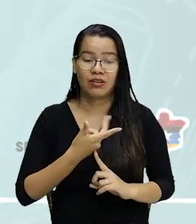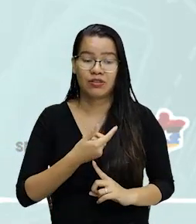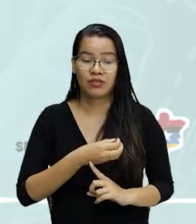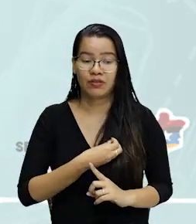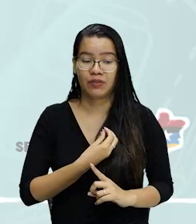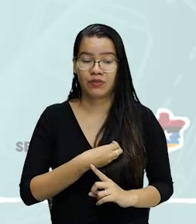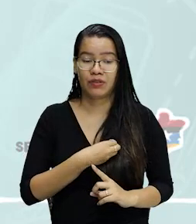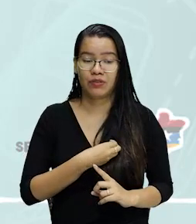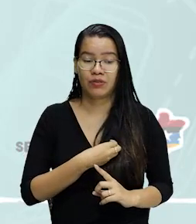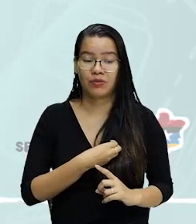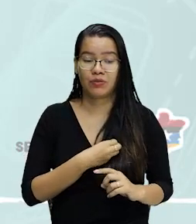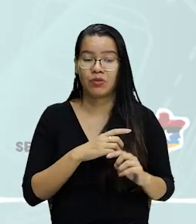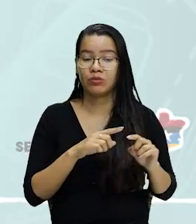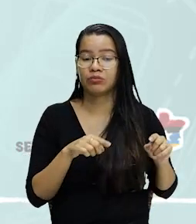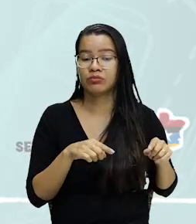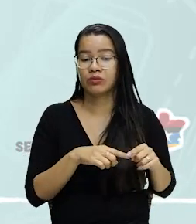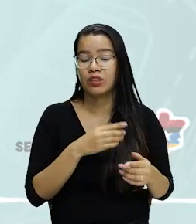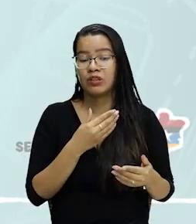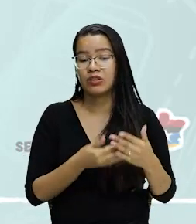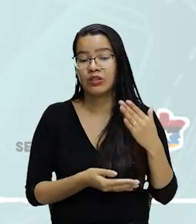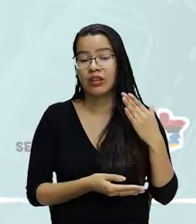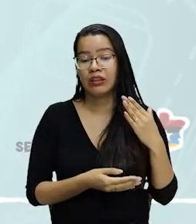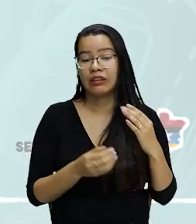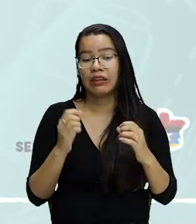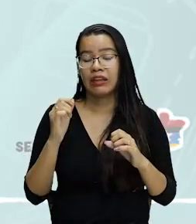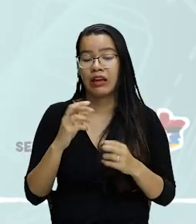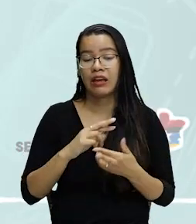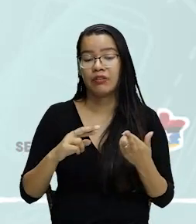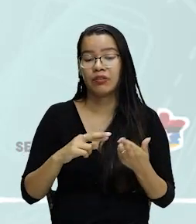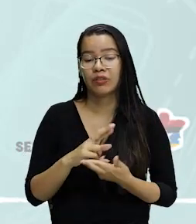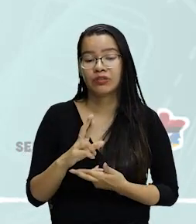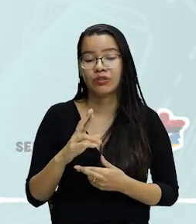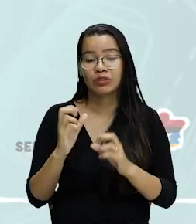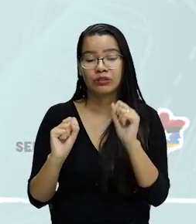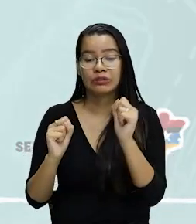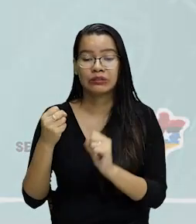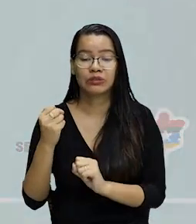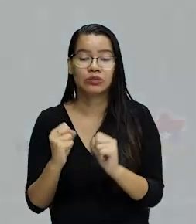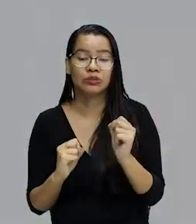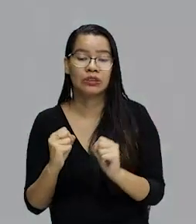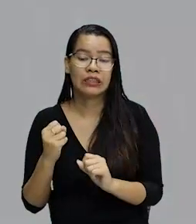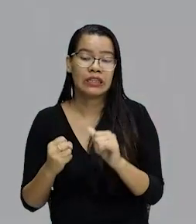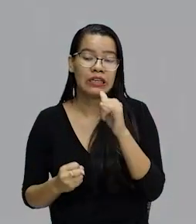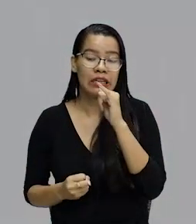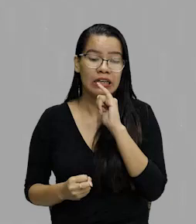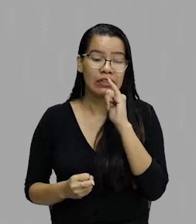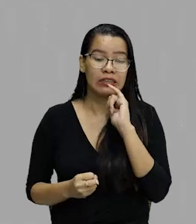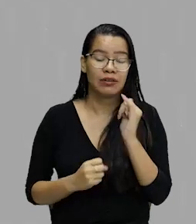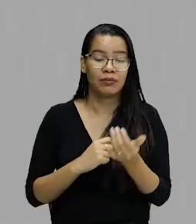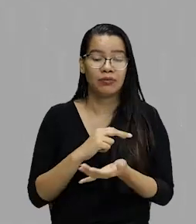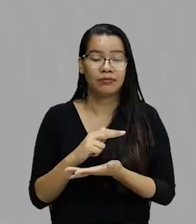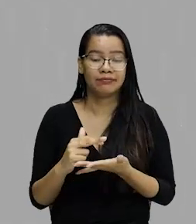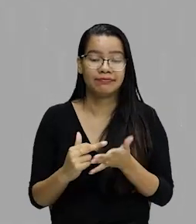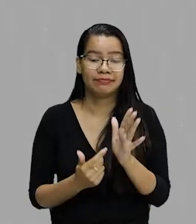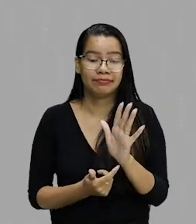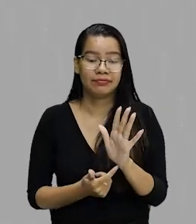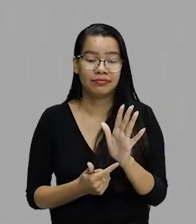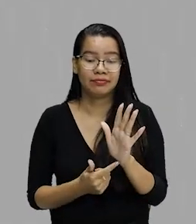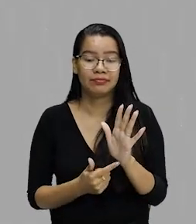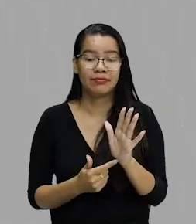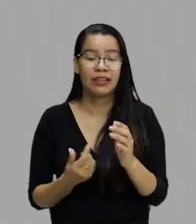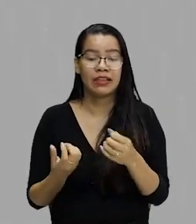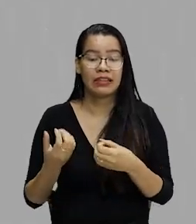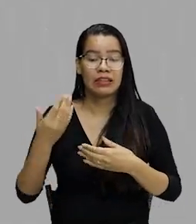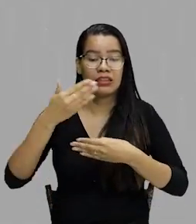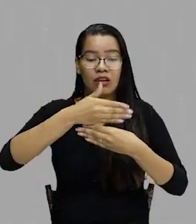preencher os interstícios de seu dia com relações sociais e pessoais, como derrubar mais uma vez as barreiras entre o trabalho e